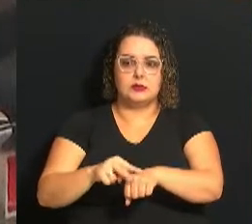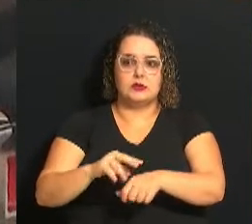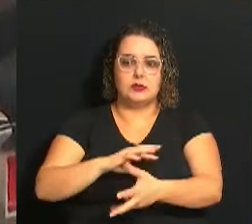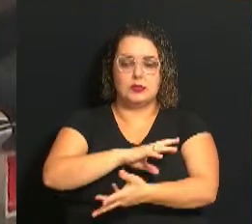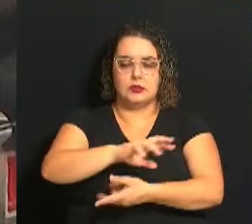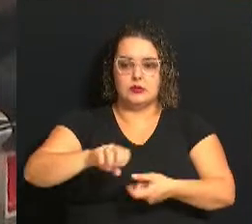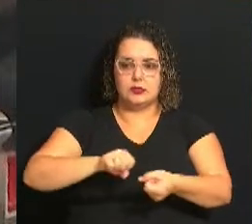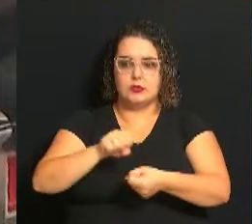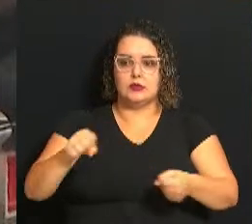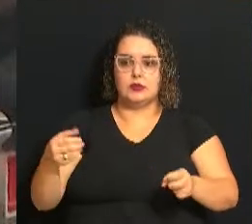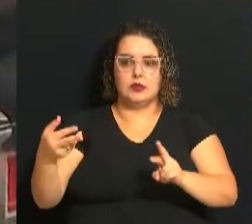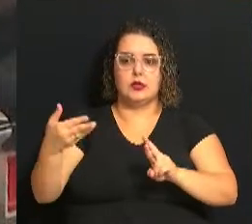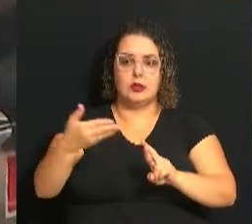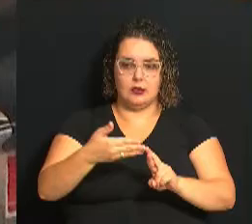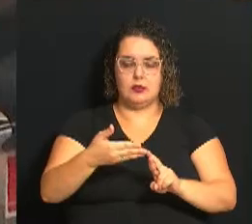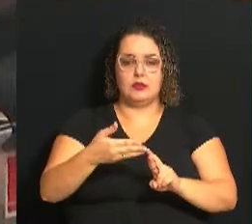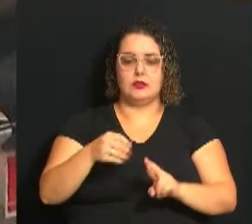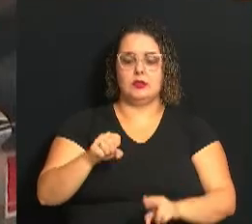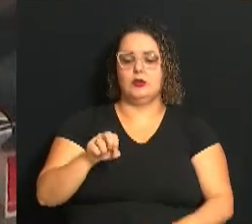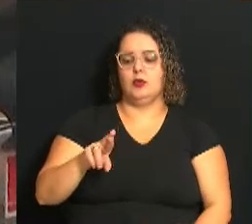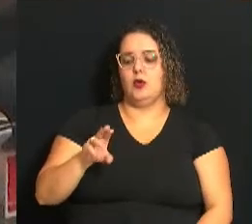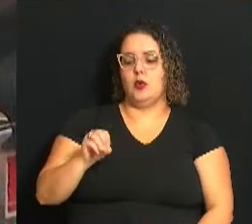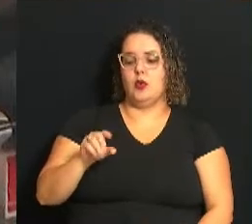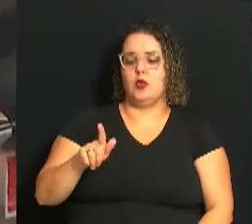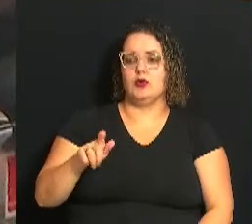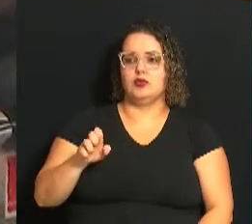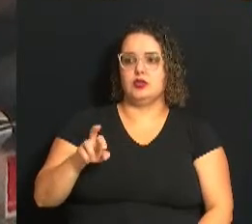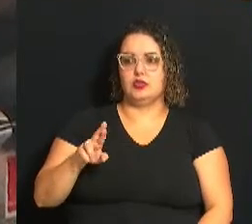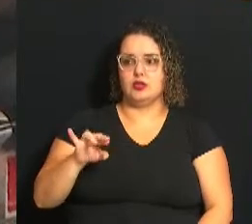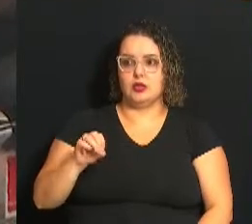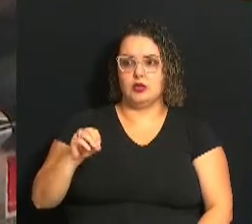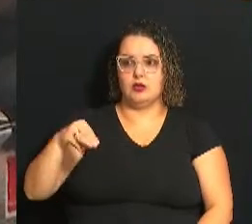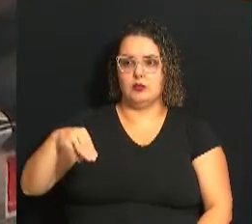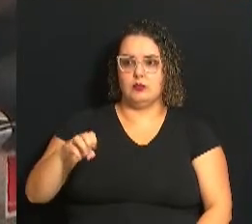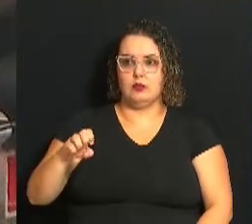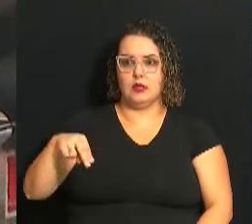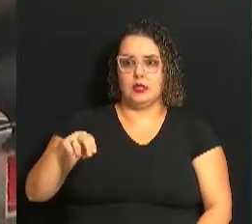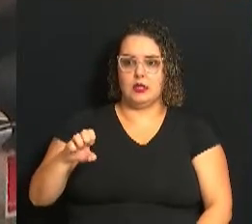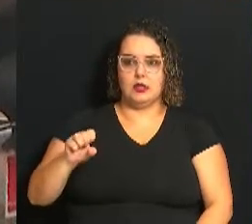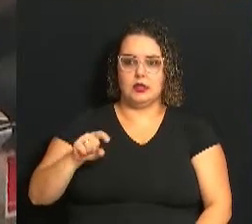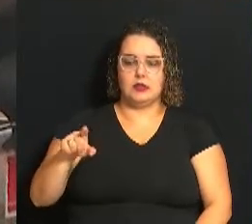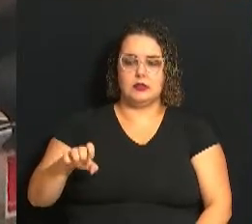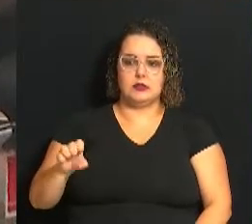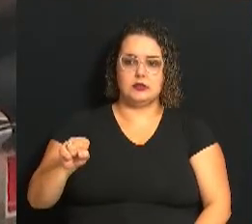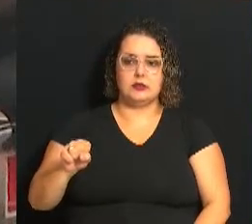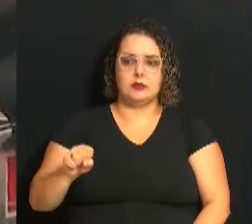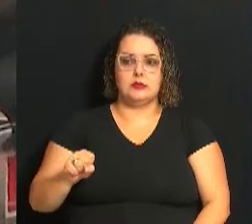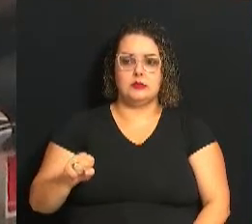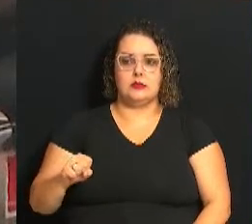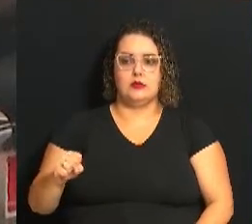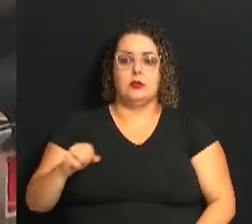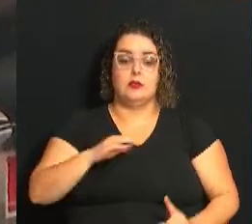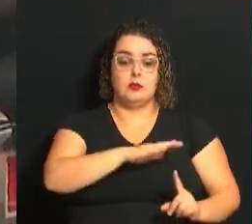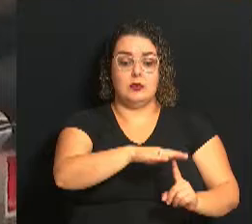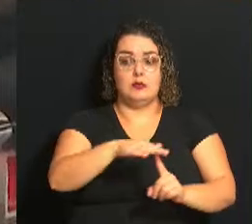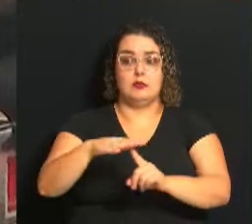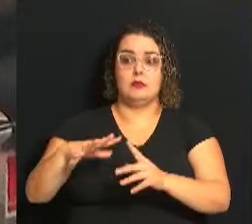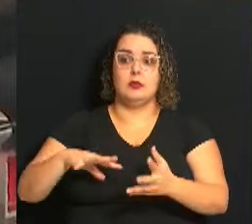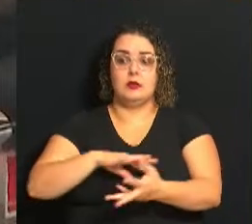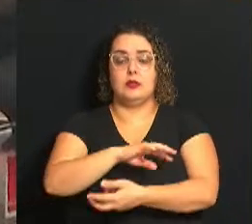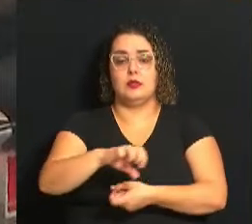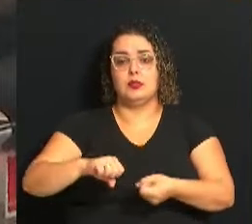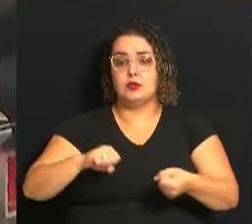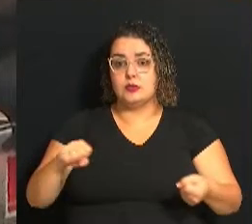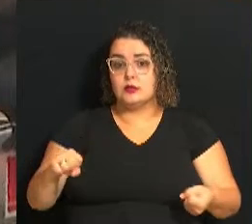nosso secretário Rogério Menezes, secretário do Verde, Meio Ambiente e Desenvolvimento Sustentável. Então, a proposição desse projeto de